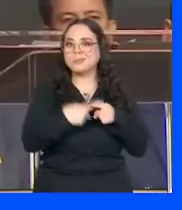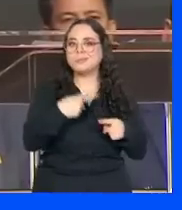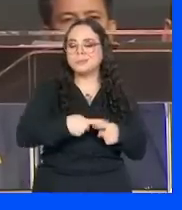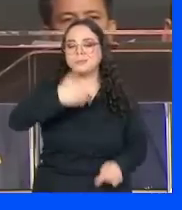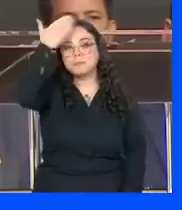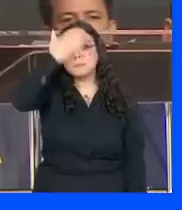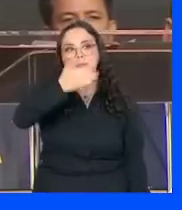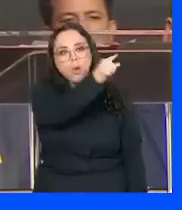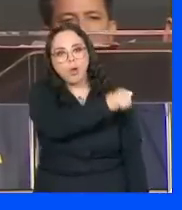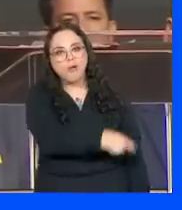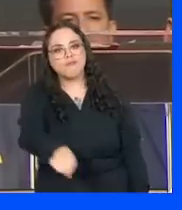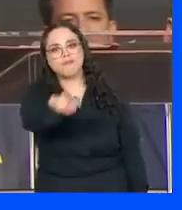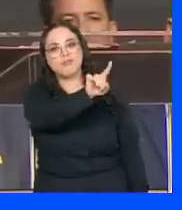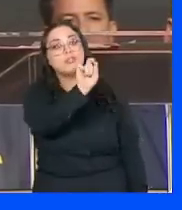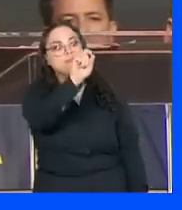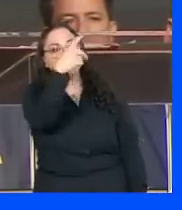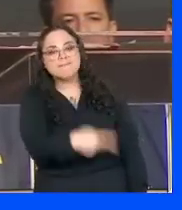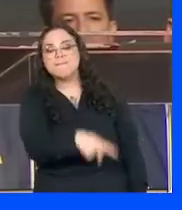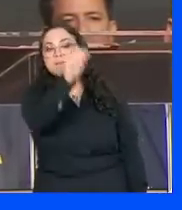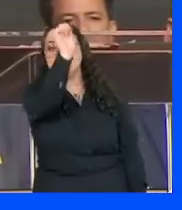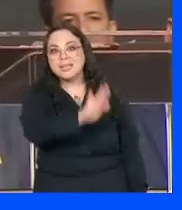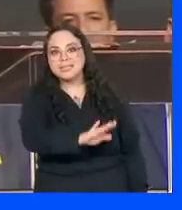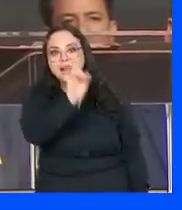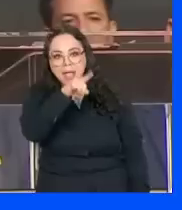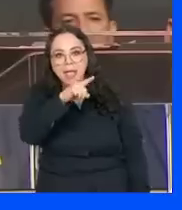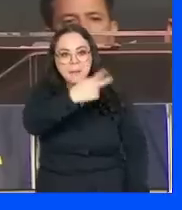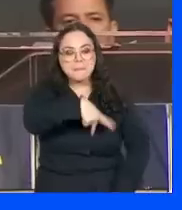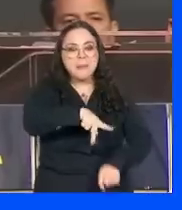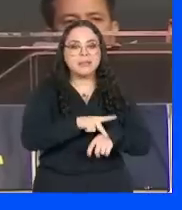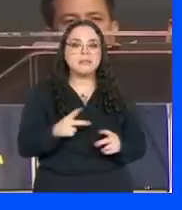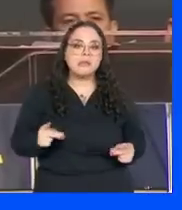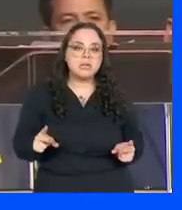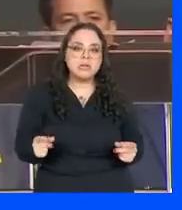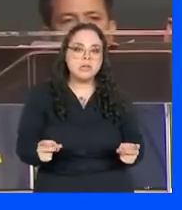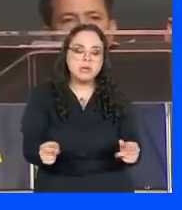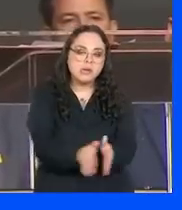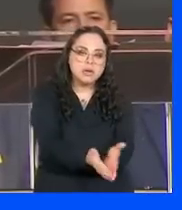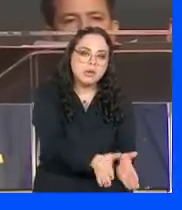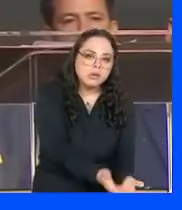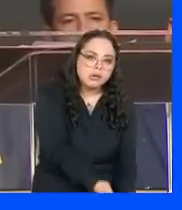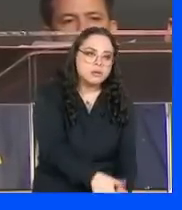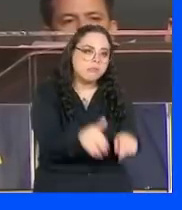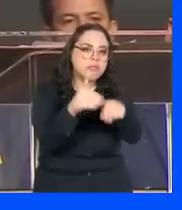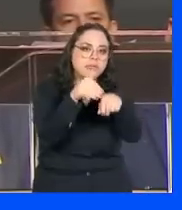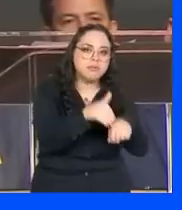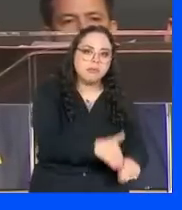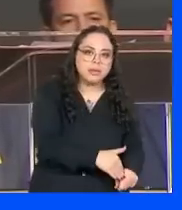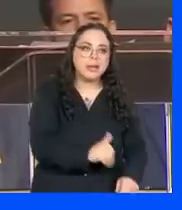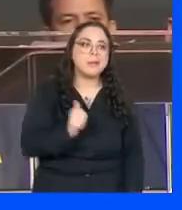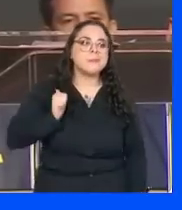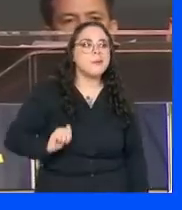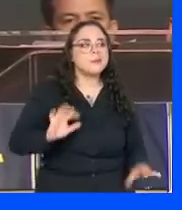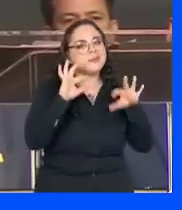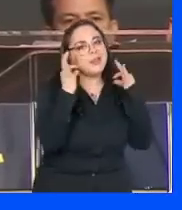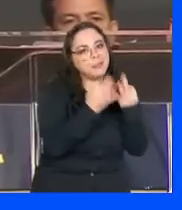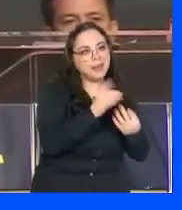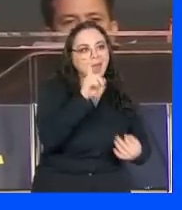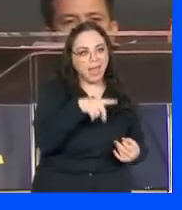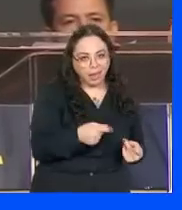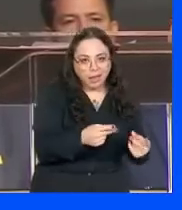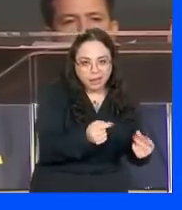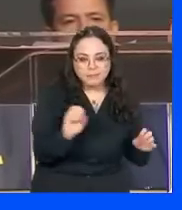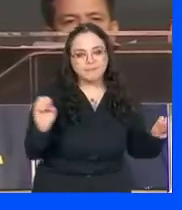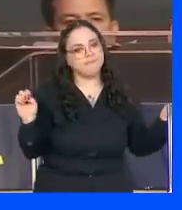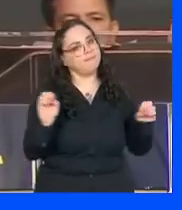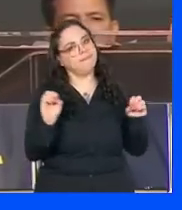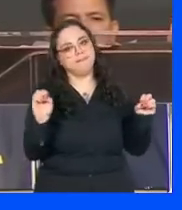para provar que esse país não pode ser um país eternamente pobre, eternamente vivendo de Bolsa Família. Não,